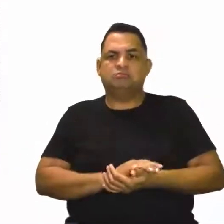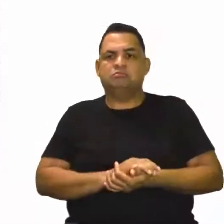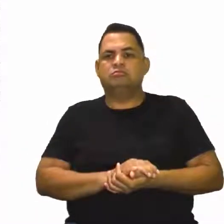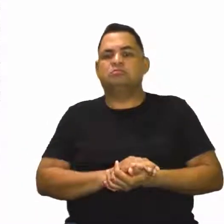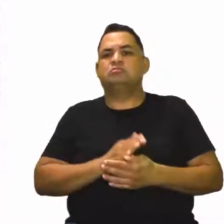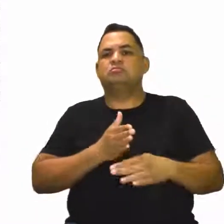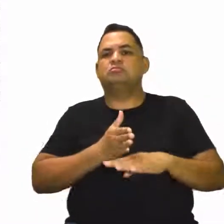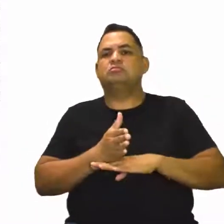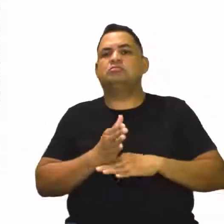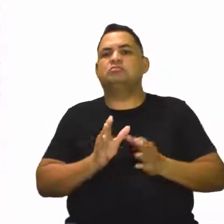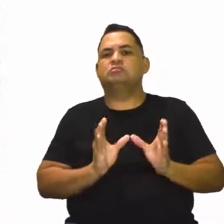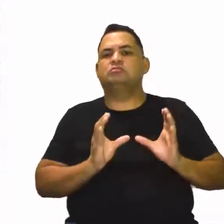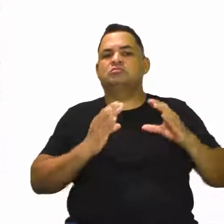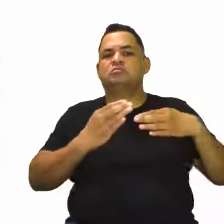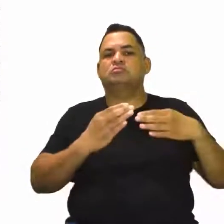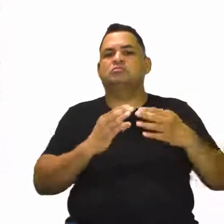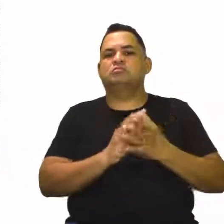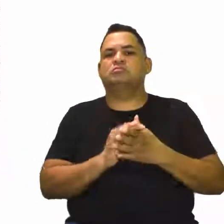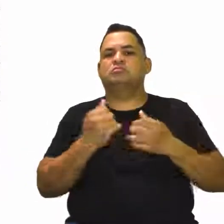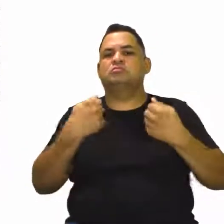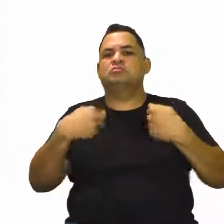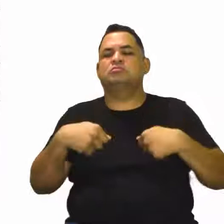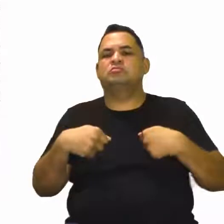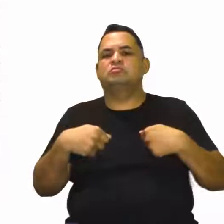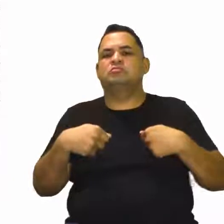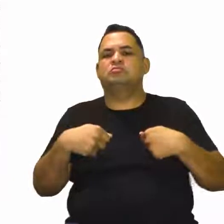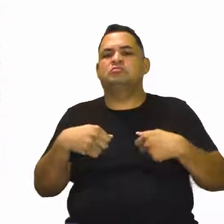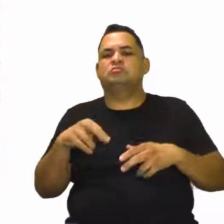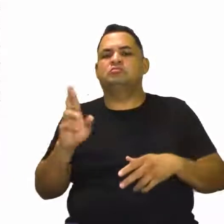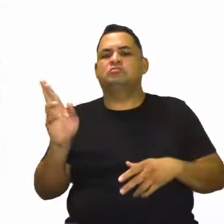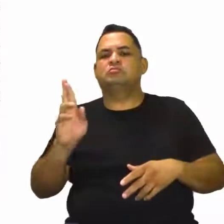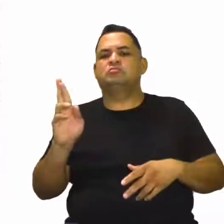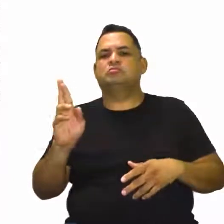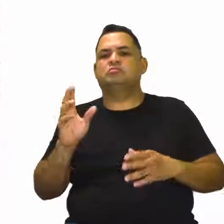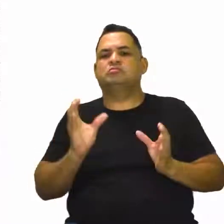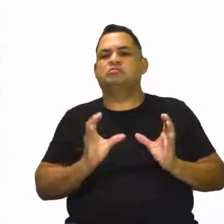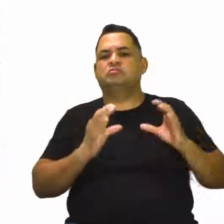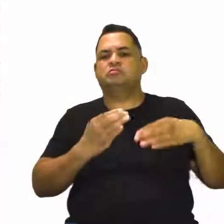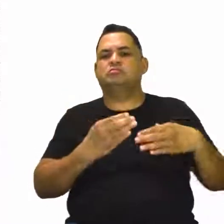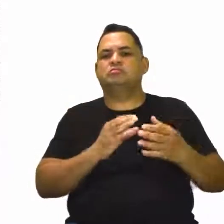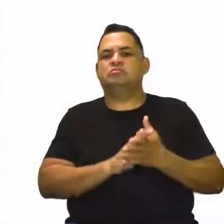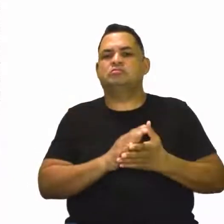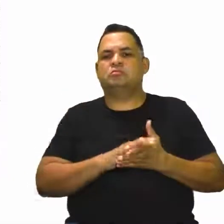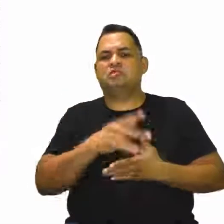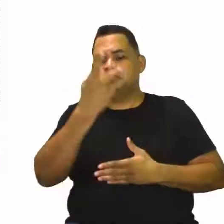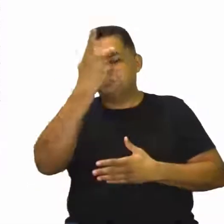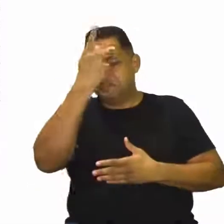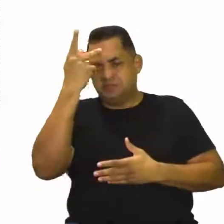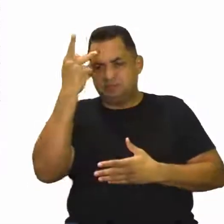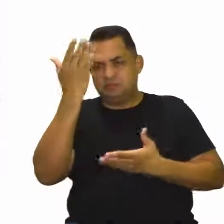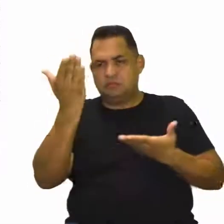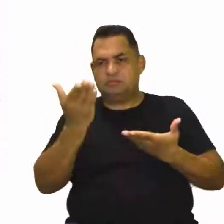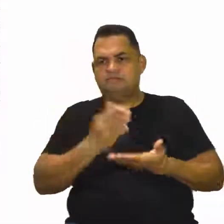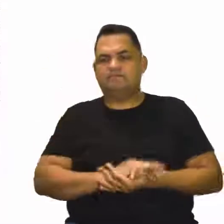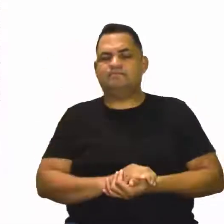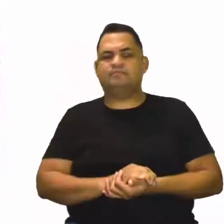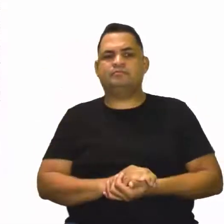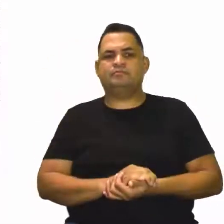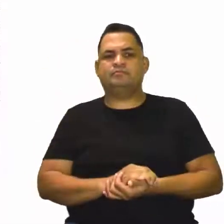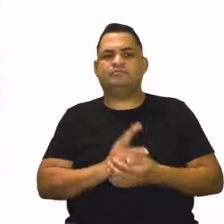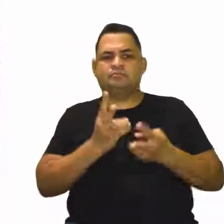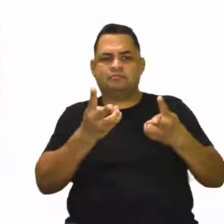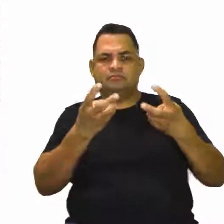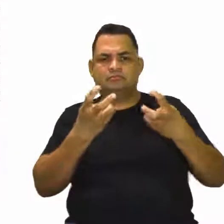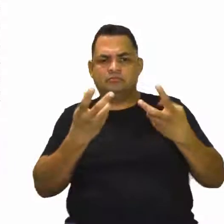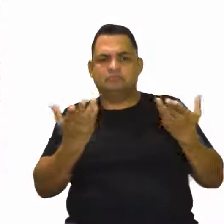também aqui nesse grupo, então a gente pode perceber que quem está mais nesse grupo são esses indivíduos, né? E a gente